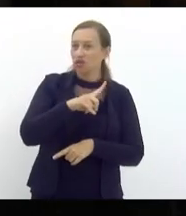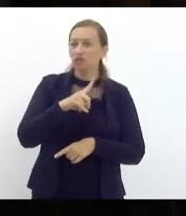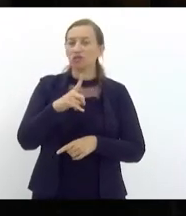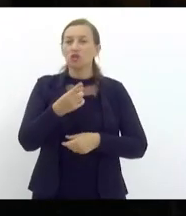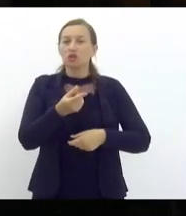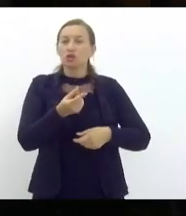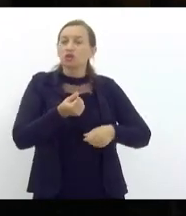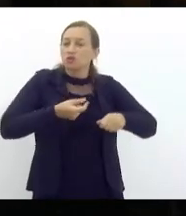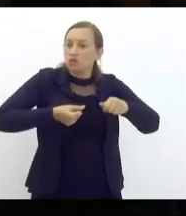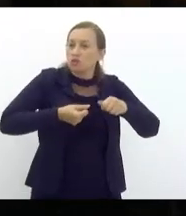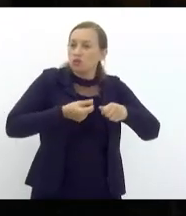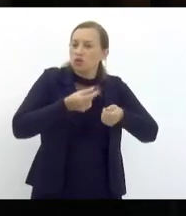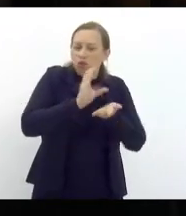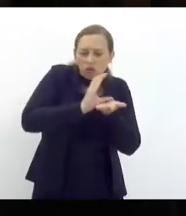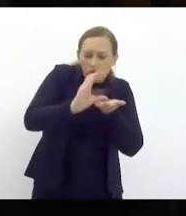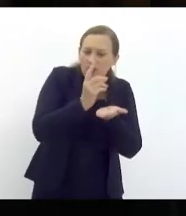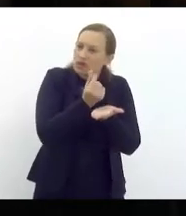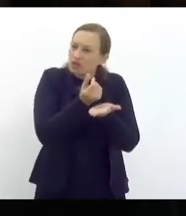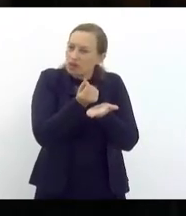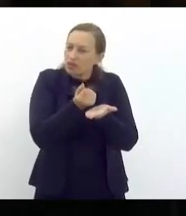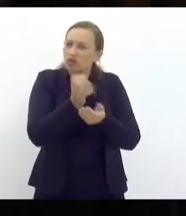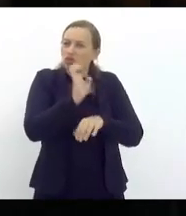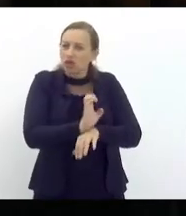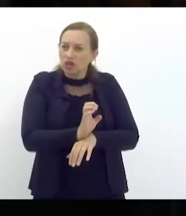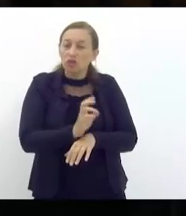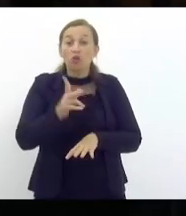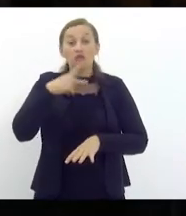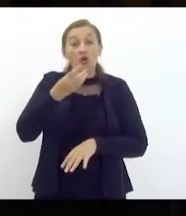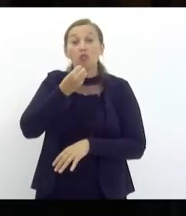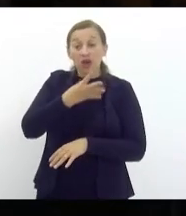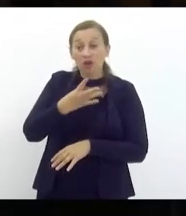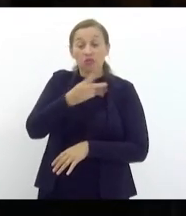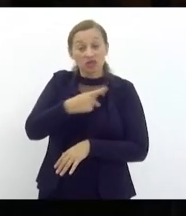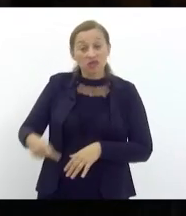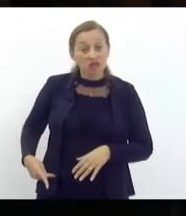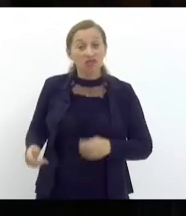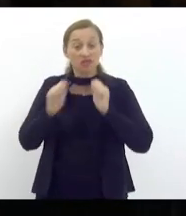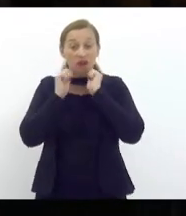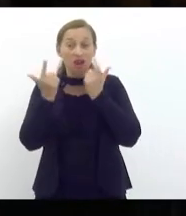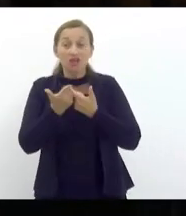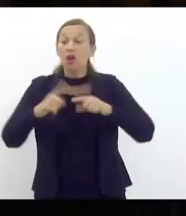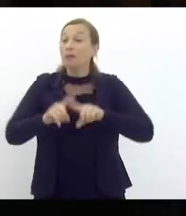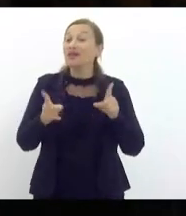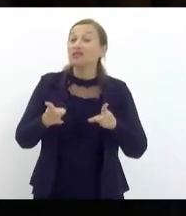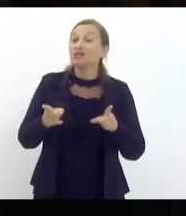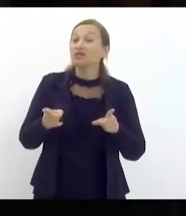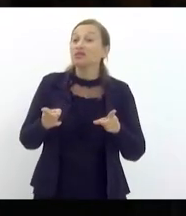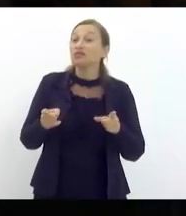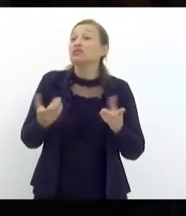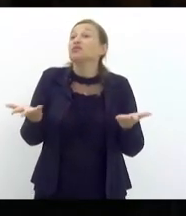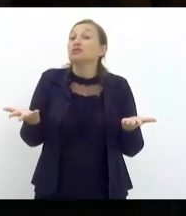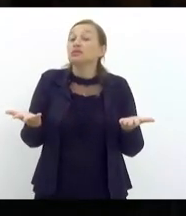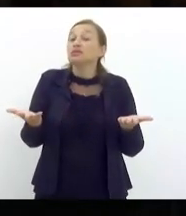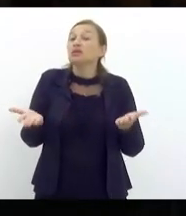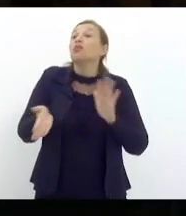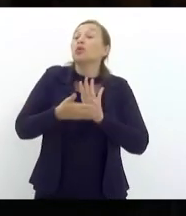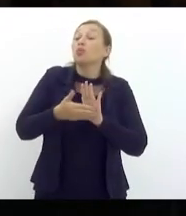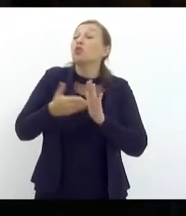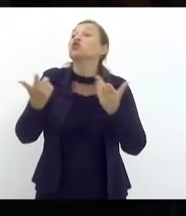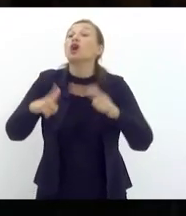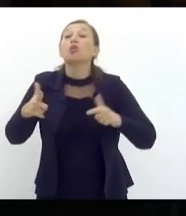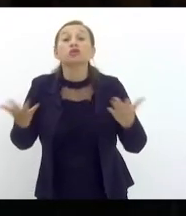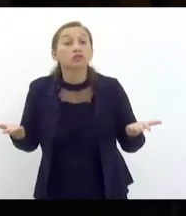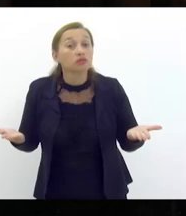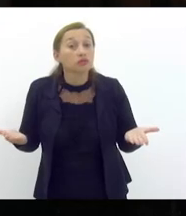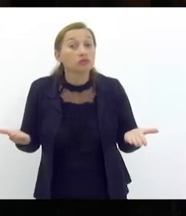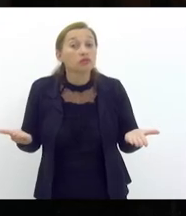fiscal do Estado o que que podia ser feito como Falou bem o nosso Presidente aqui da alerj Mas cadê cadê a proposta